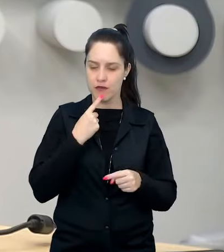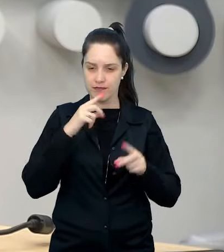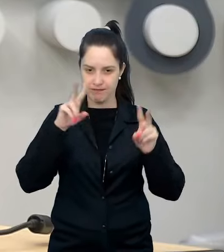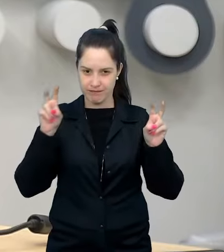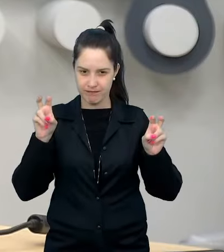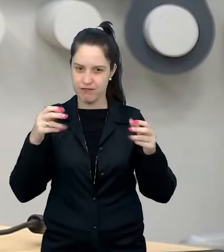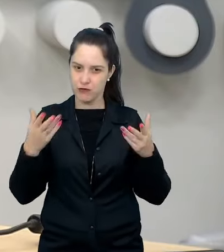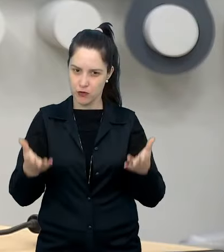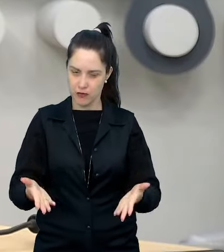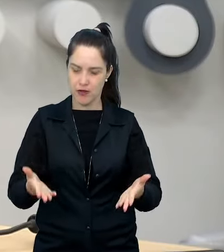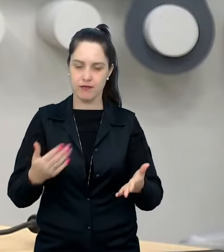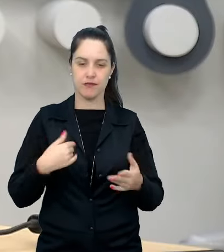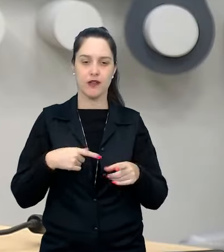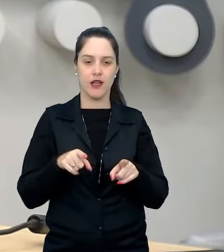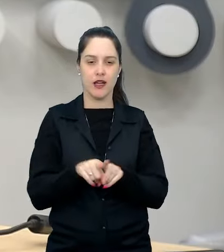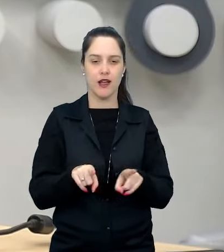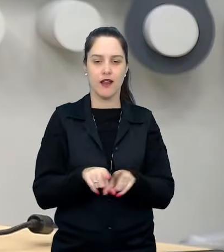isso, né?